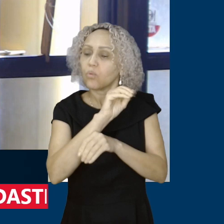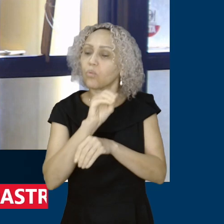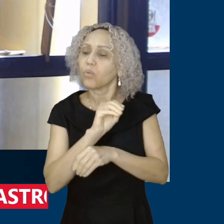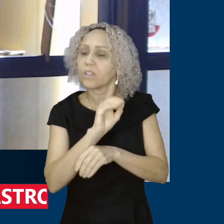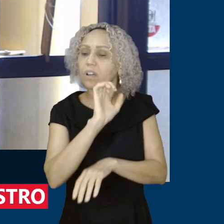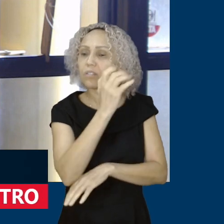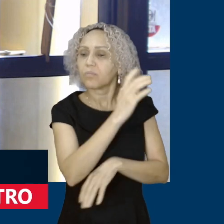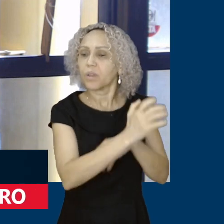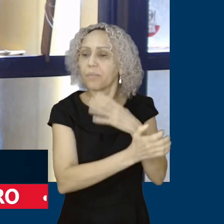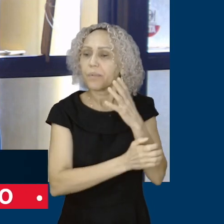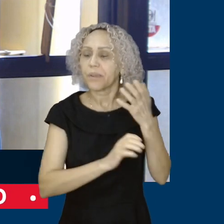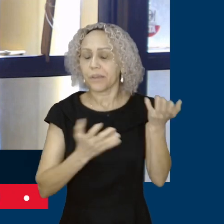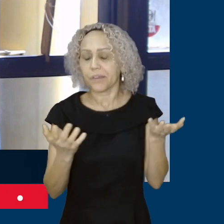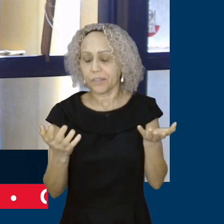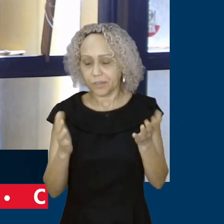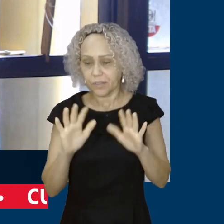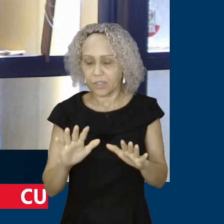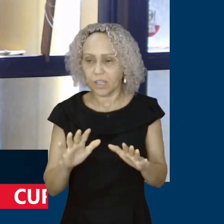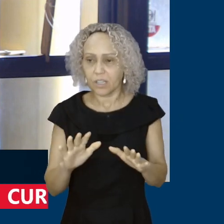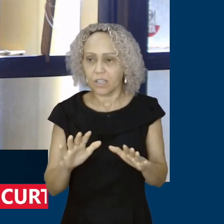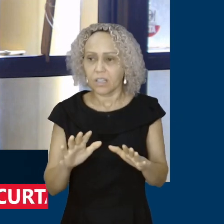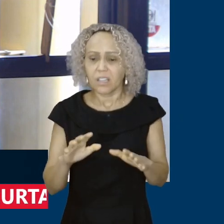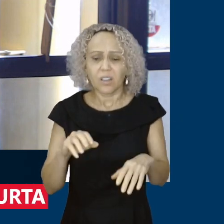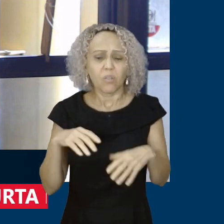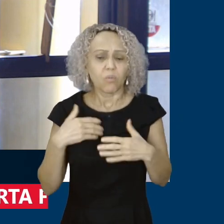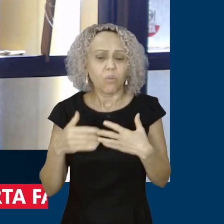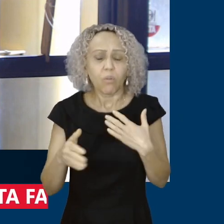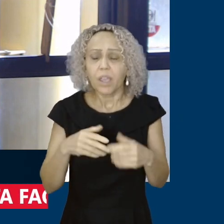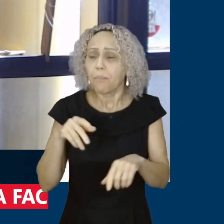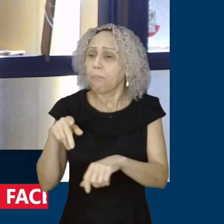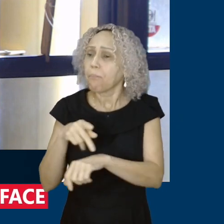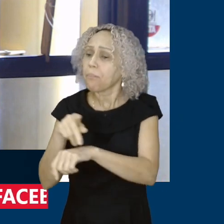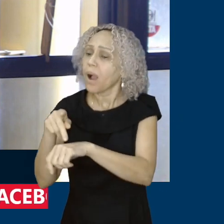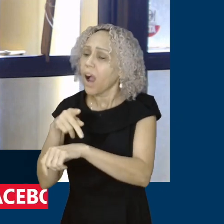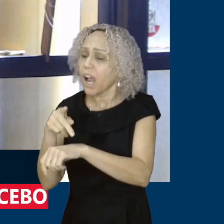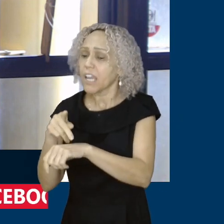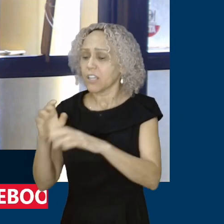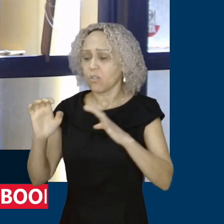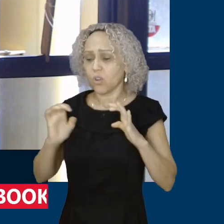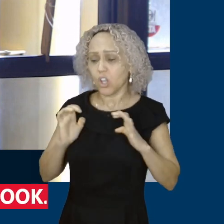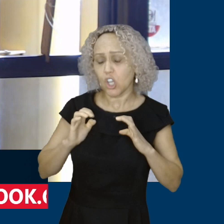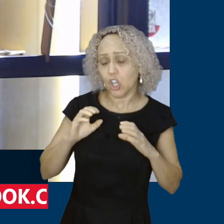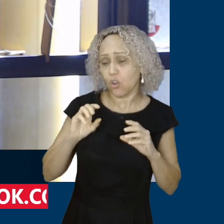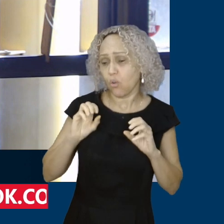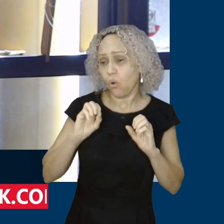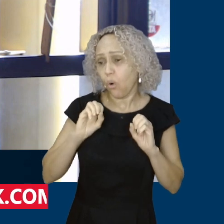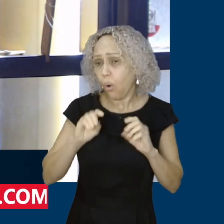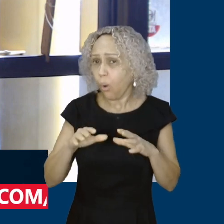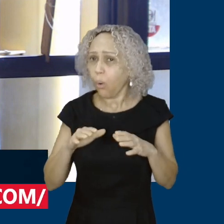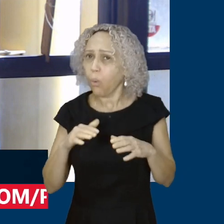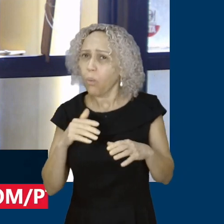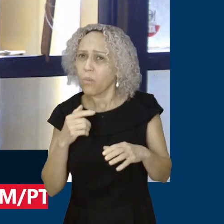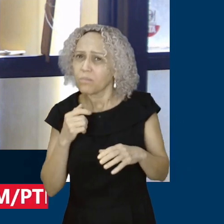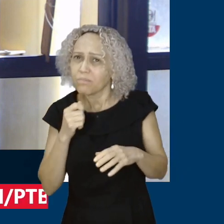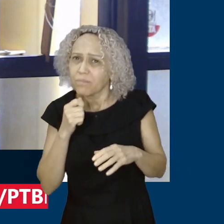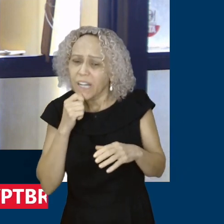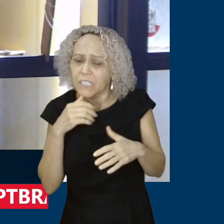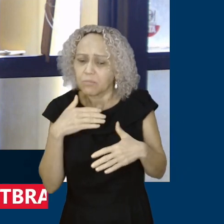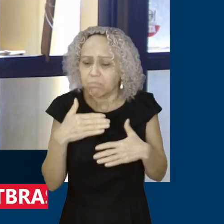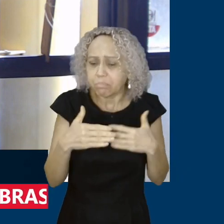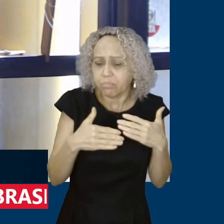desenvolvimento, todos precisam fazer alguma coisa para enfrentar a crise